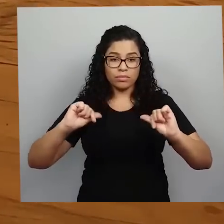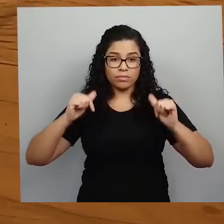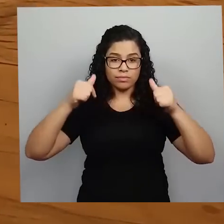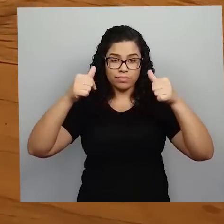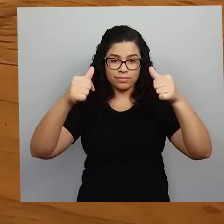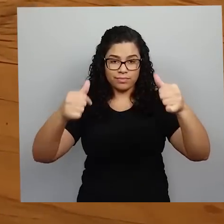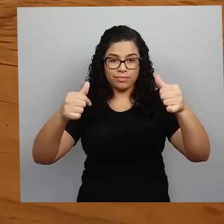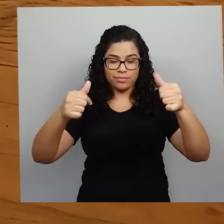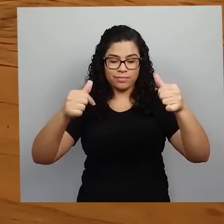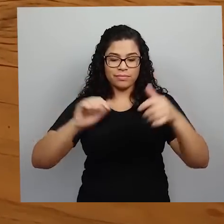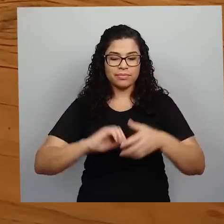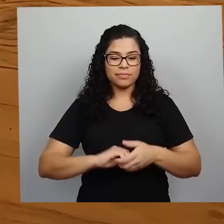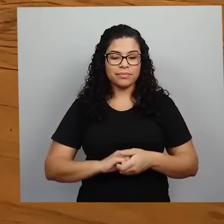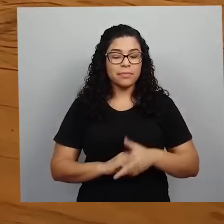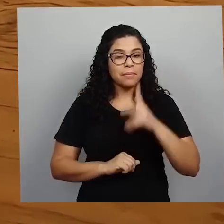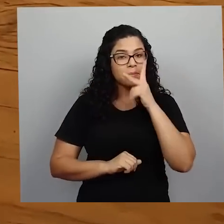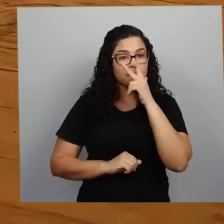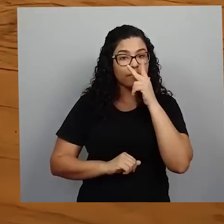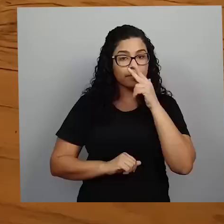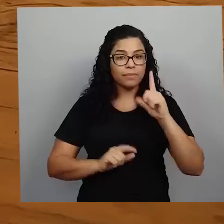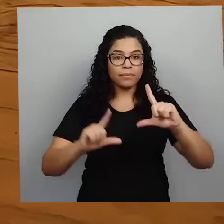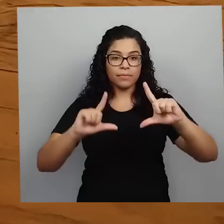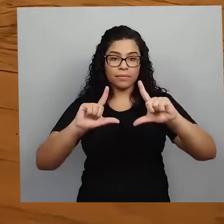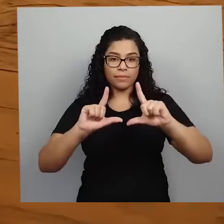balãozinho, formando um quadrado.